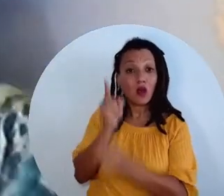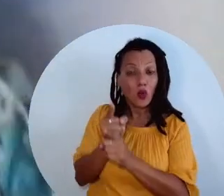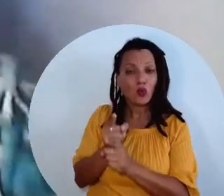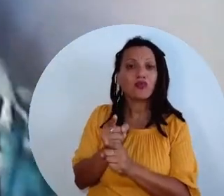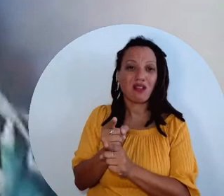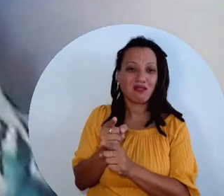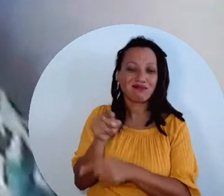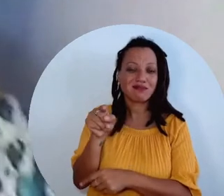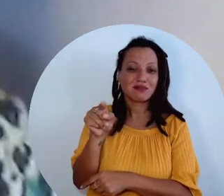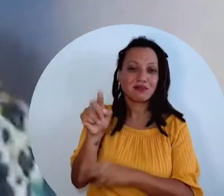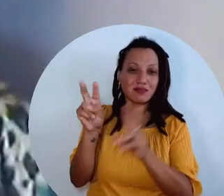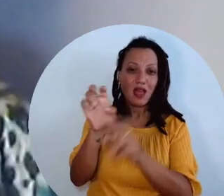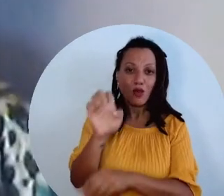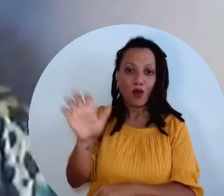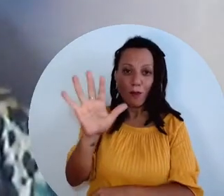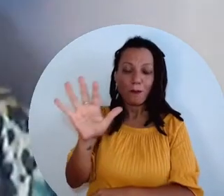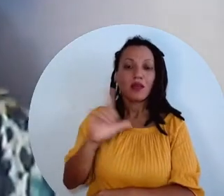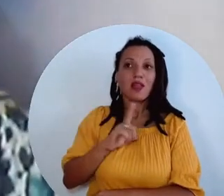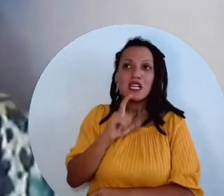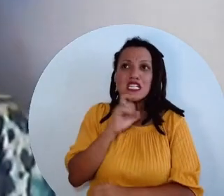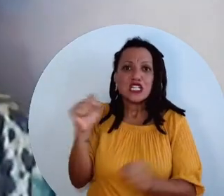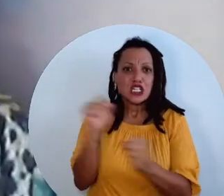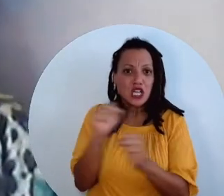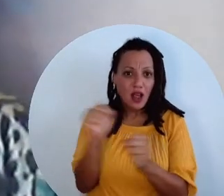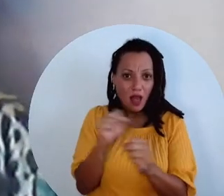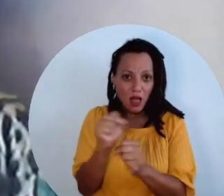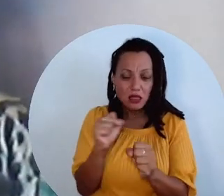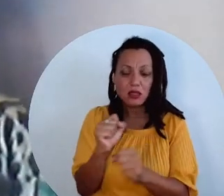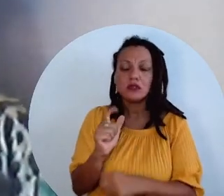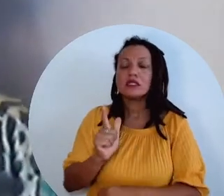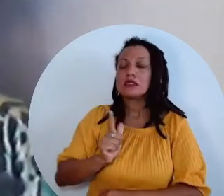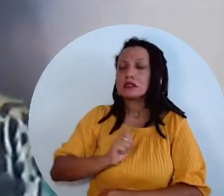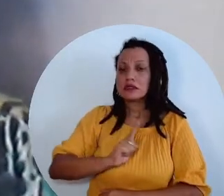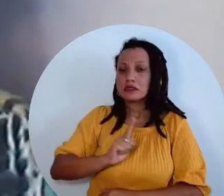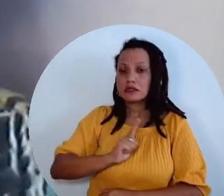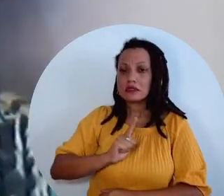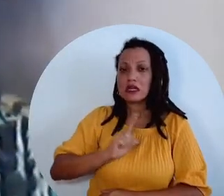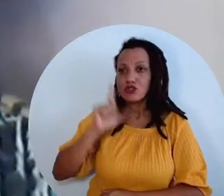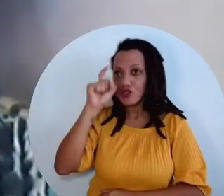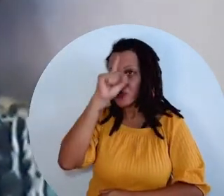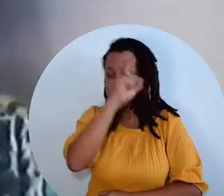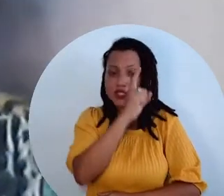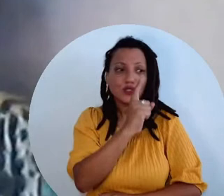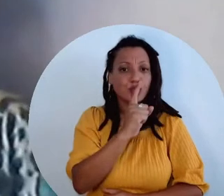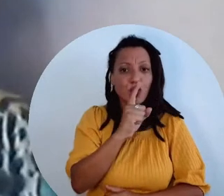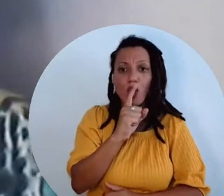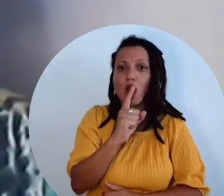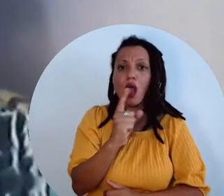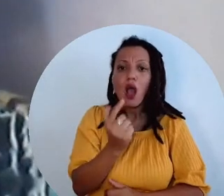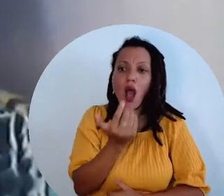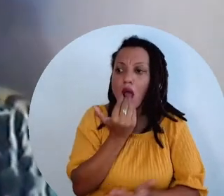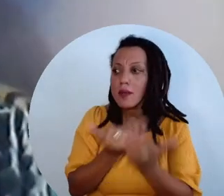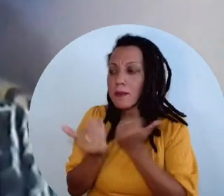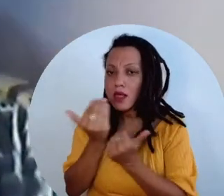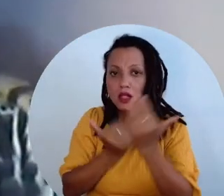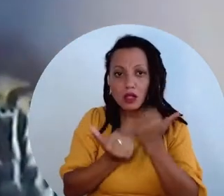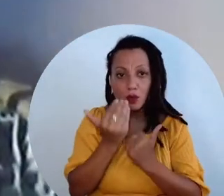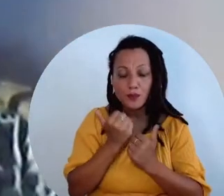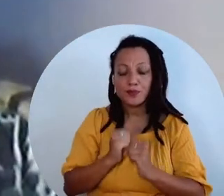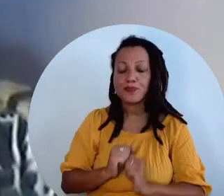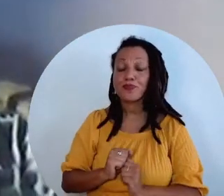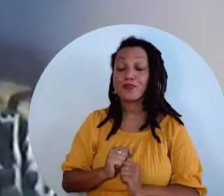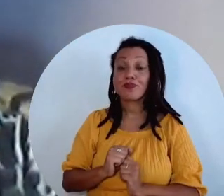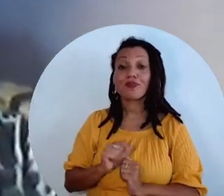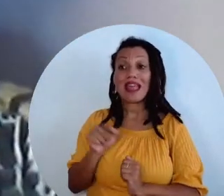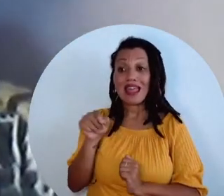um território gelado. Então, muita dificuldade, né, em relação a pegar alimentos. Vai